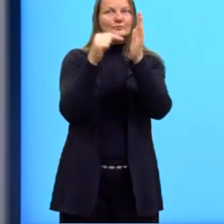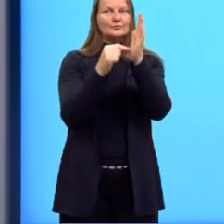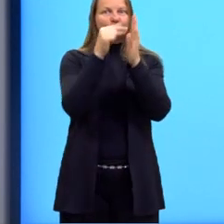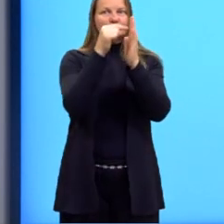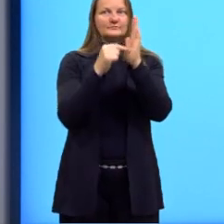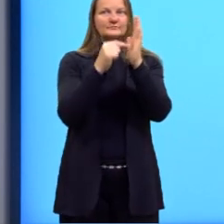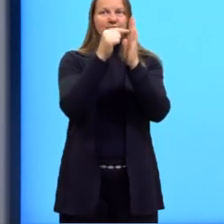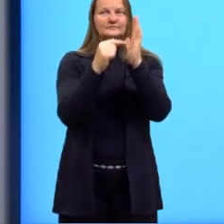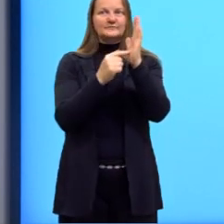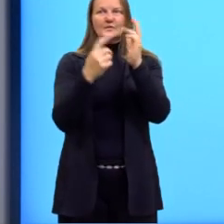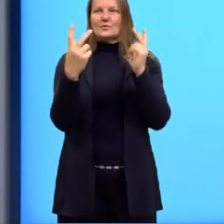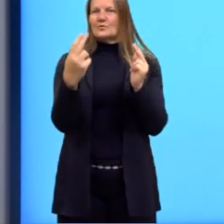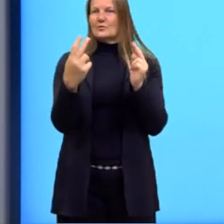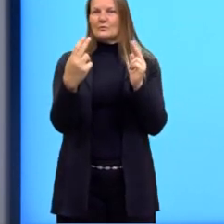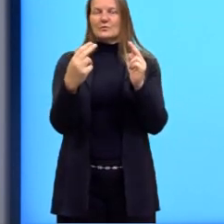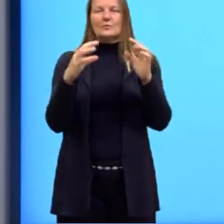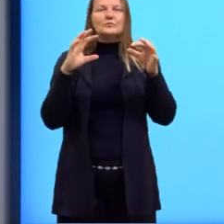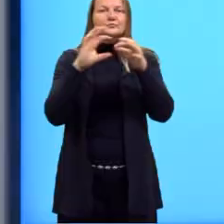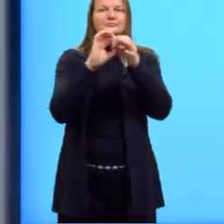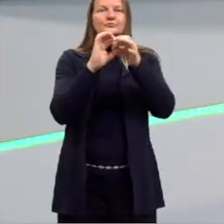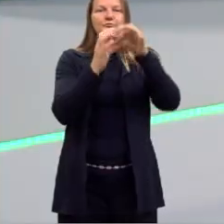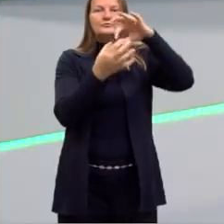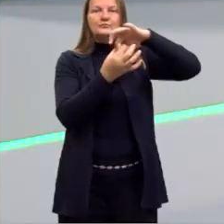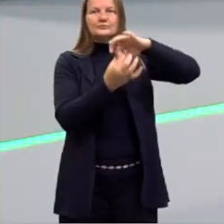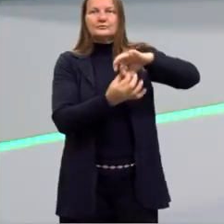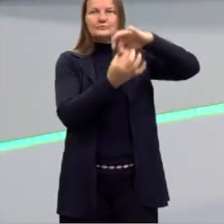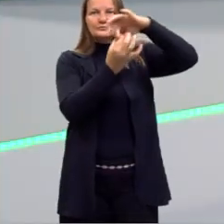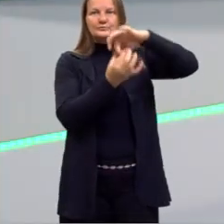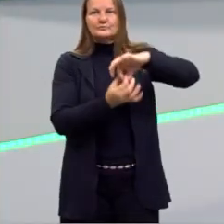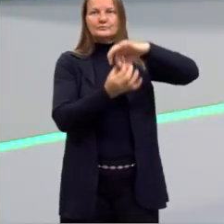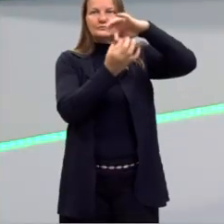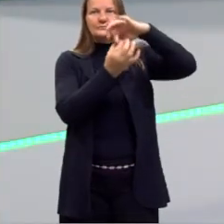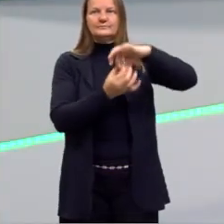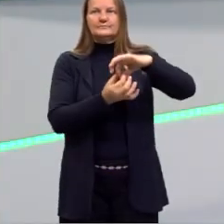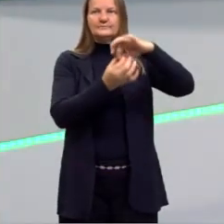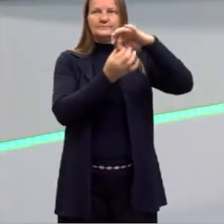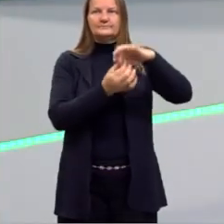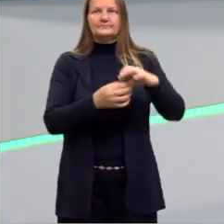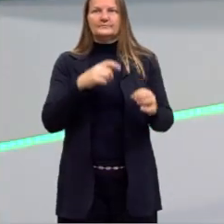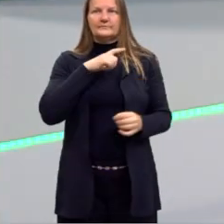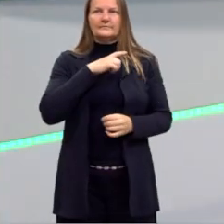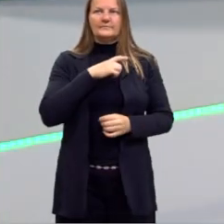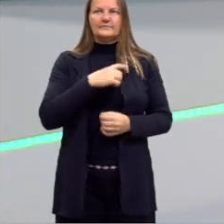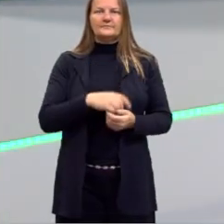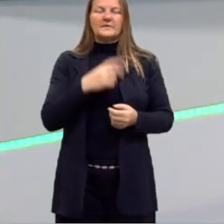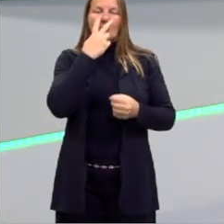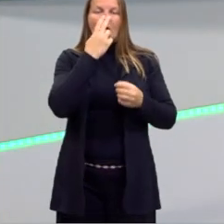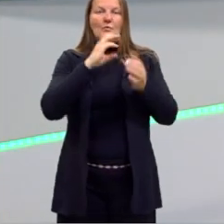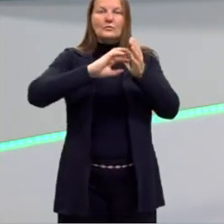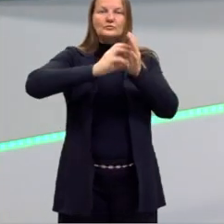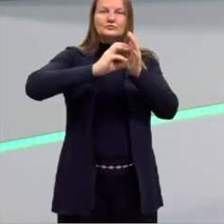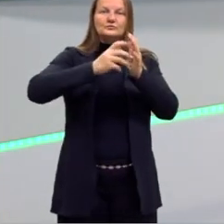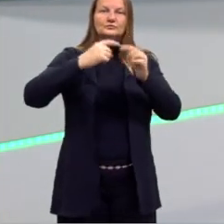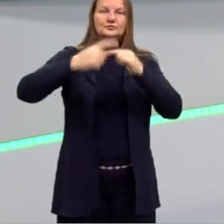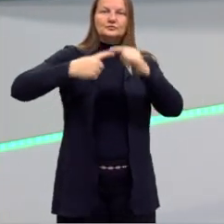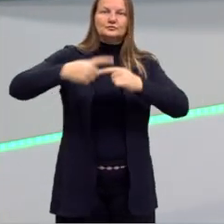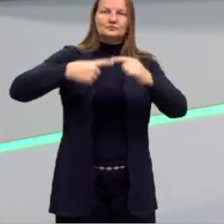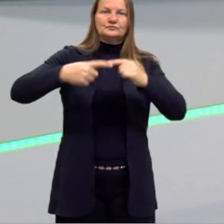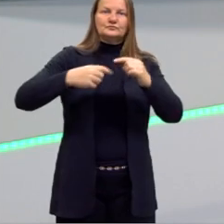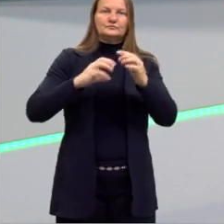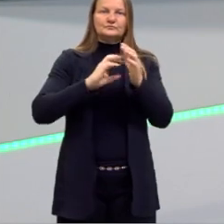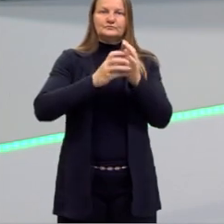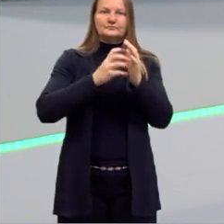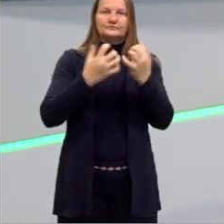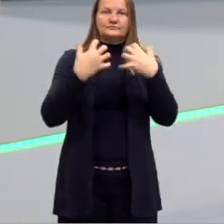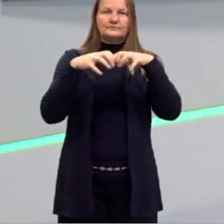em comum então eles estão totalmente né conectados entre sim aqui a gente tem um bom né simulando o nosso gerador tá E aqui